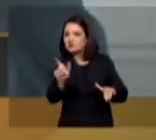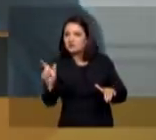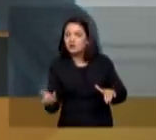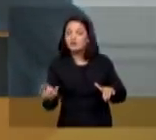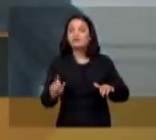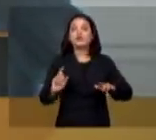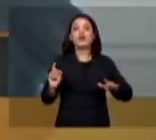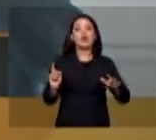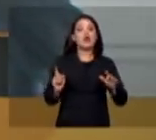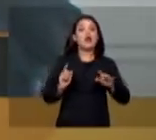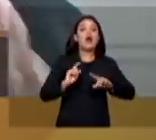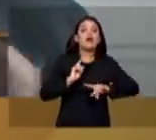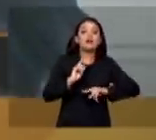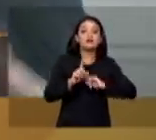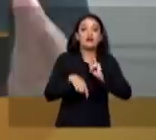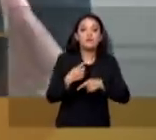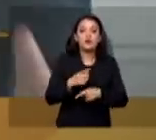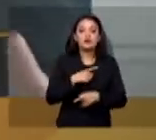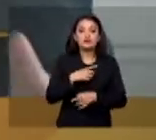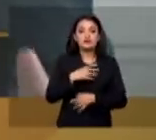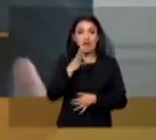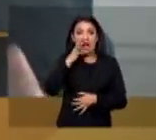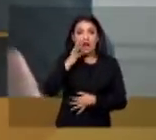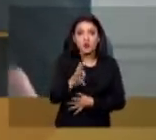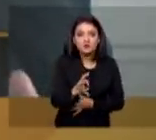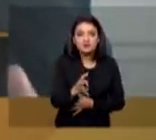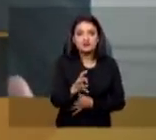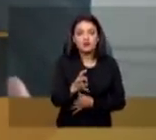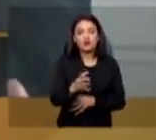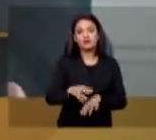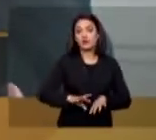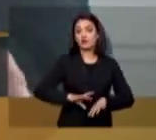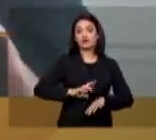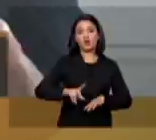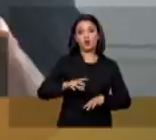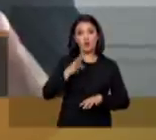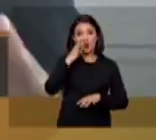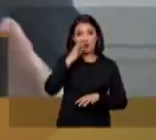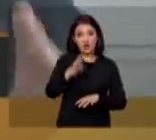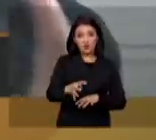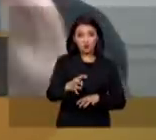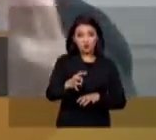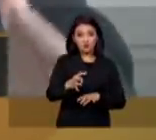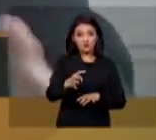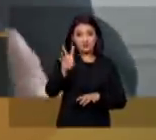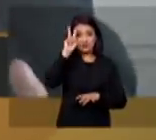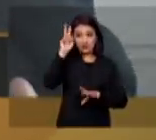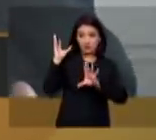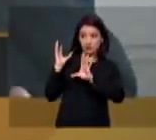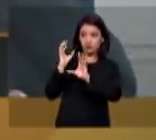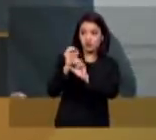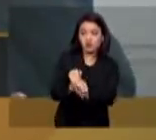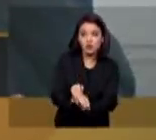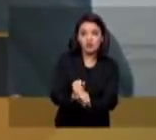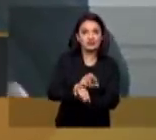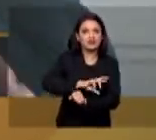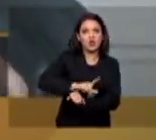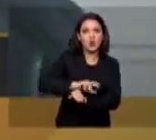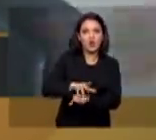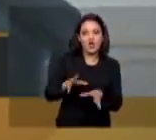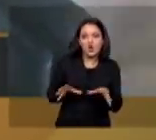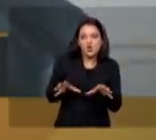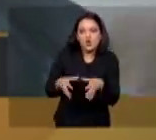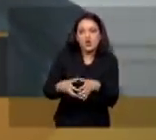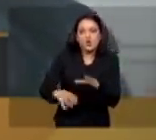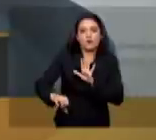toda, vem... A acusação não é pela história toda, a acusação não é pela organização criminosa,